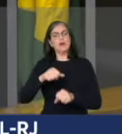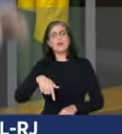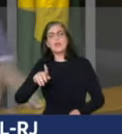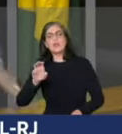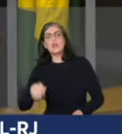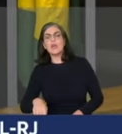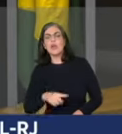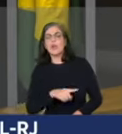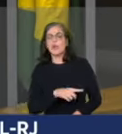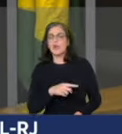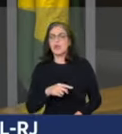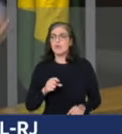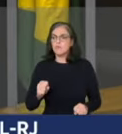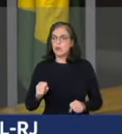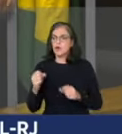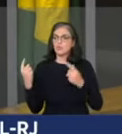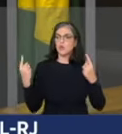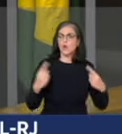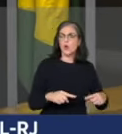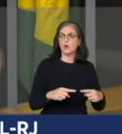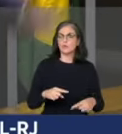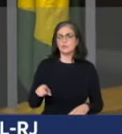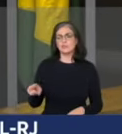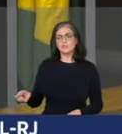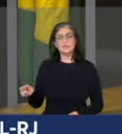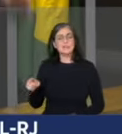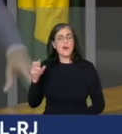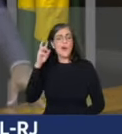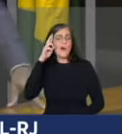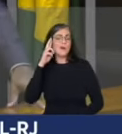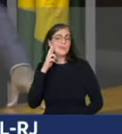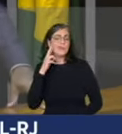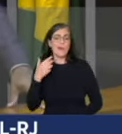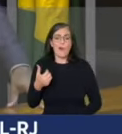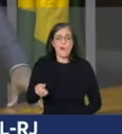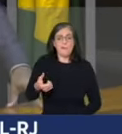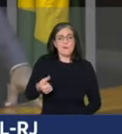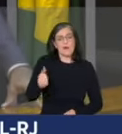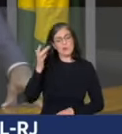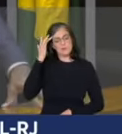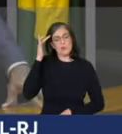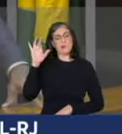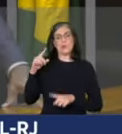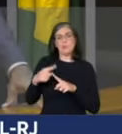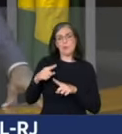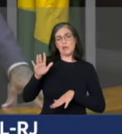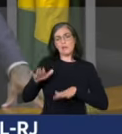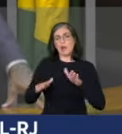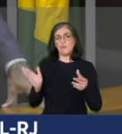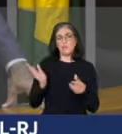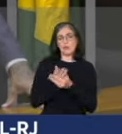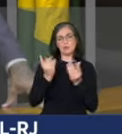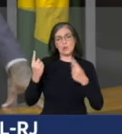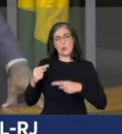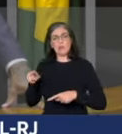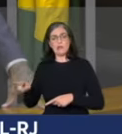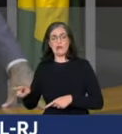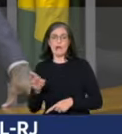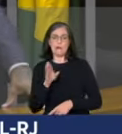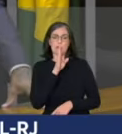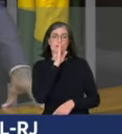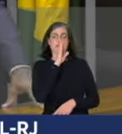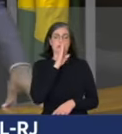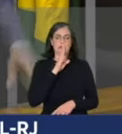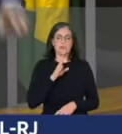Pacheco que se acovarda sabe se lá porque talvez por ter processo no STF e por isso que nesse momento a câmara não pode